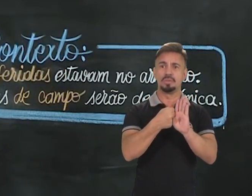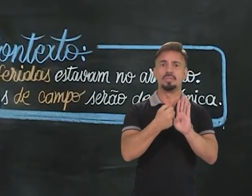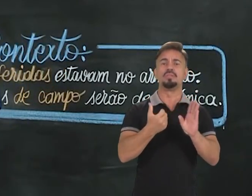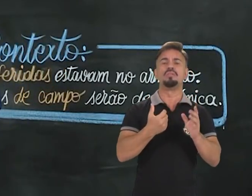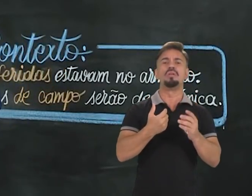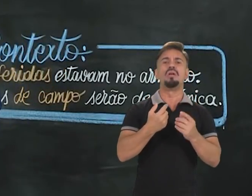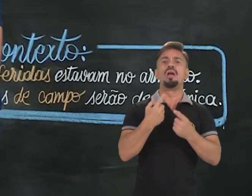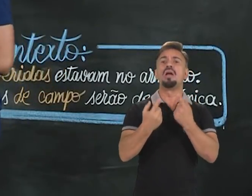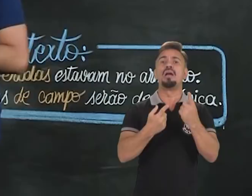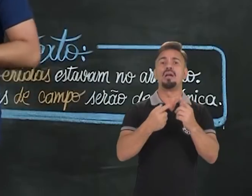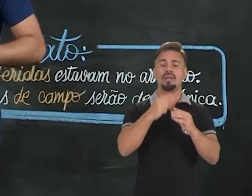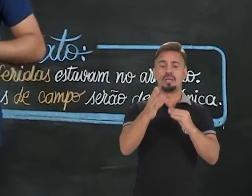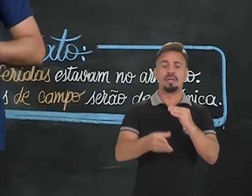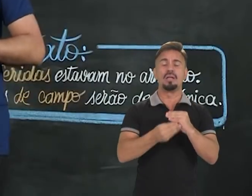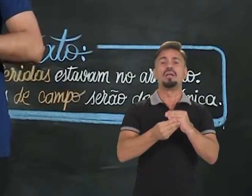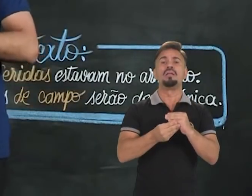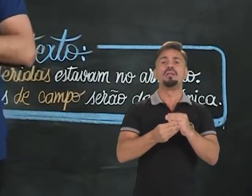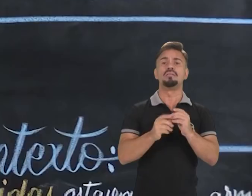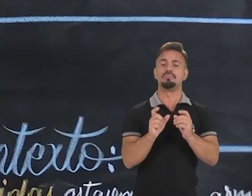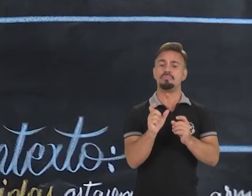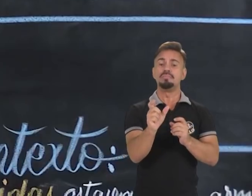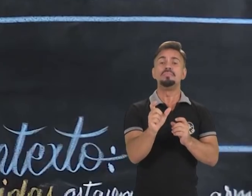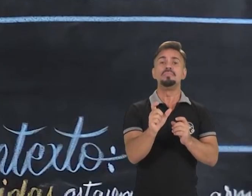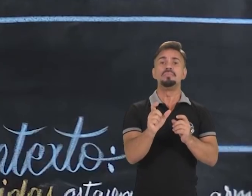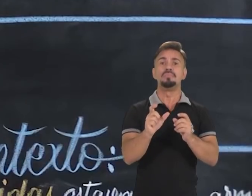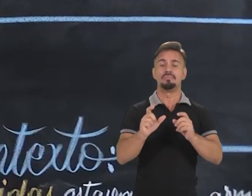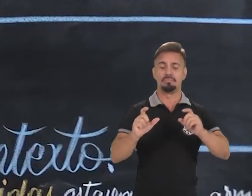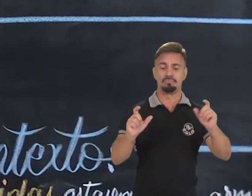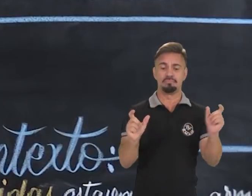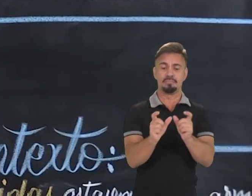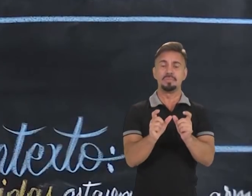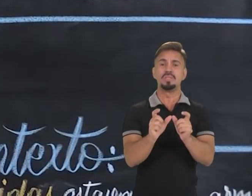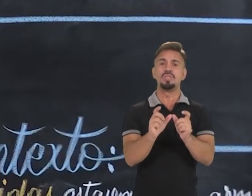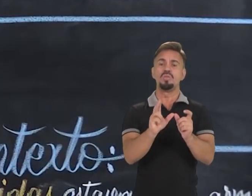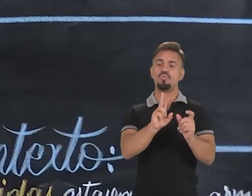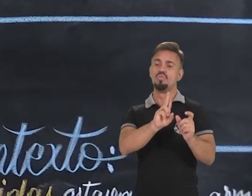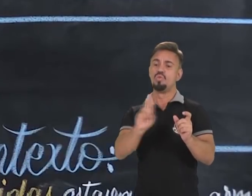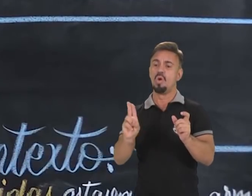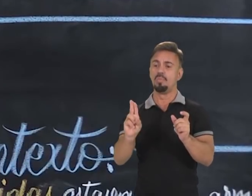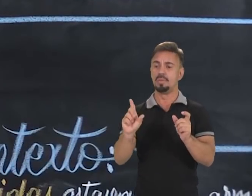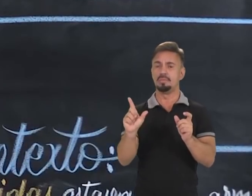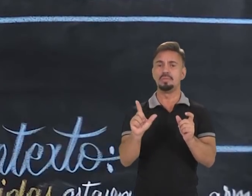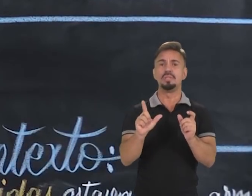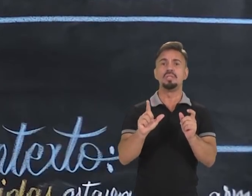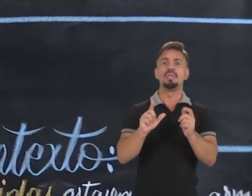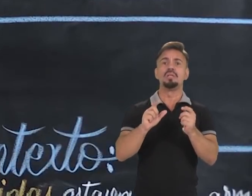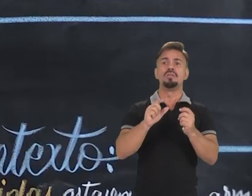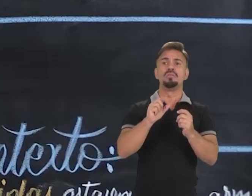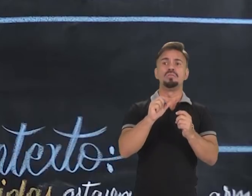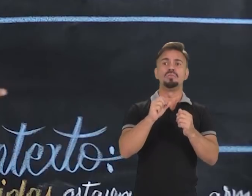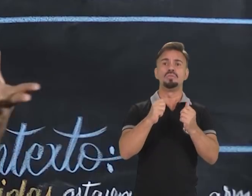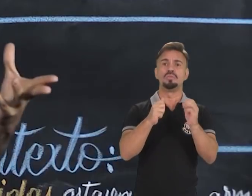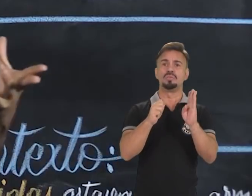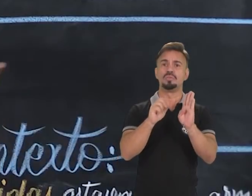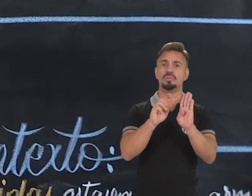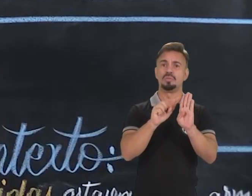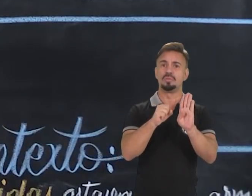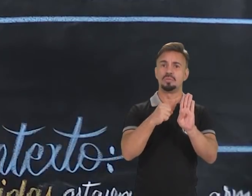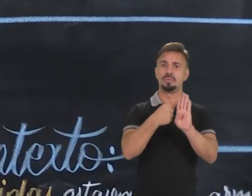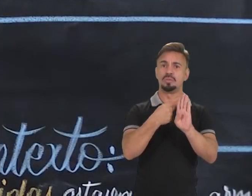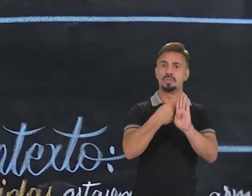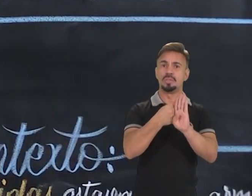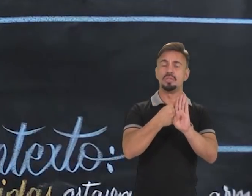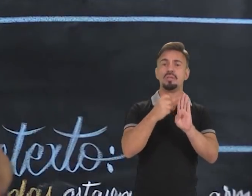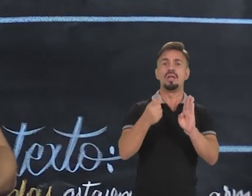se trata de um adjunto adnominal, ou seja, que se junta a um nome. O substantivo é a classe principal, talvez, da